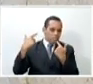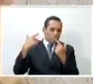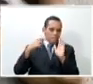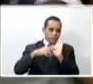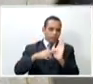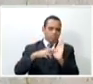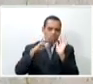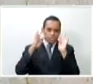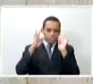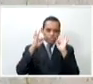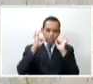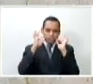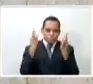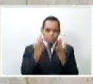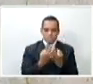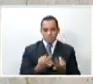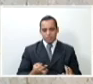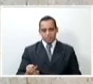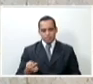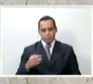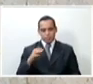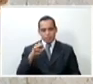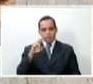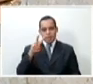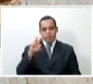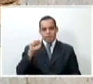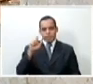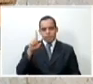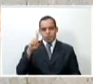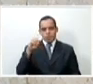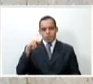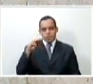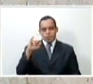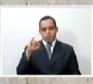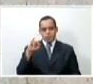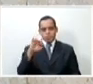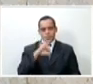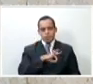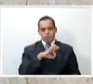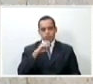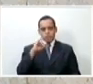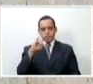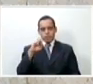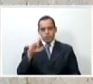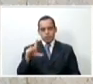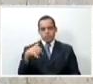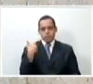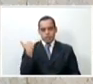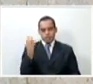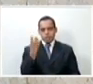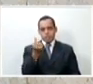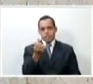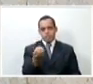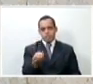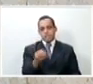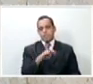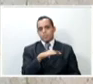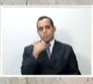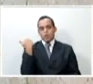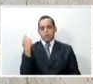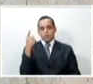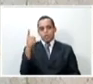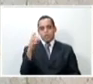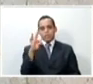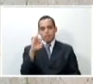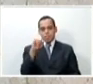família. O Valdomiro de Souza, outro policial civil, carcereiro, 60 anos, morreu em Taboão da